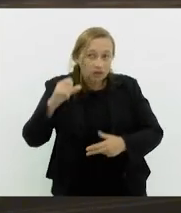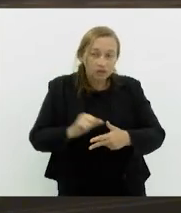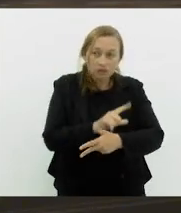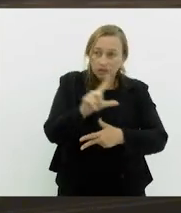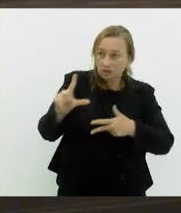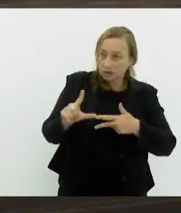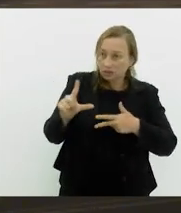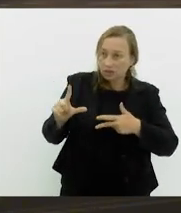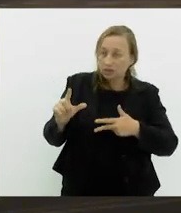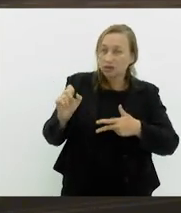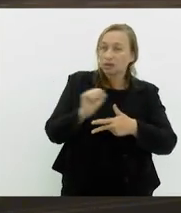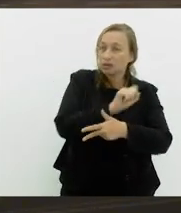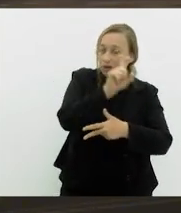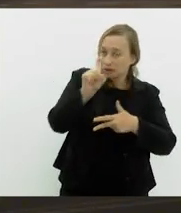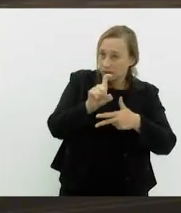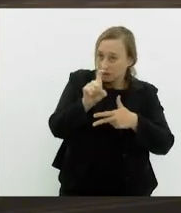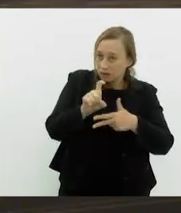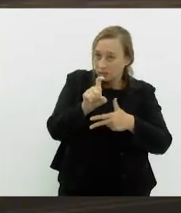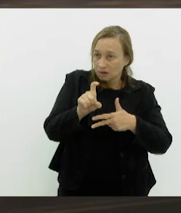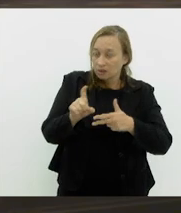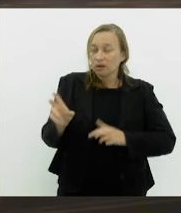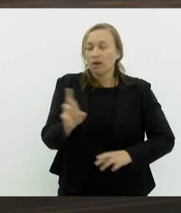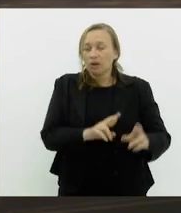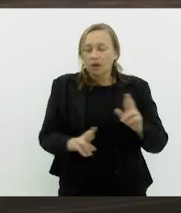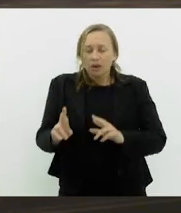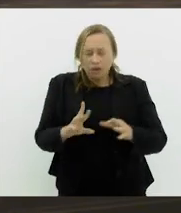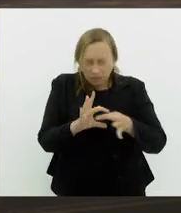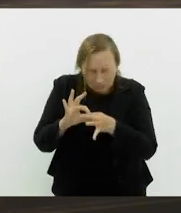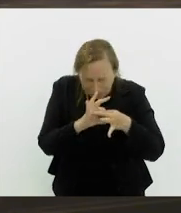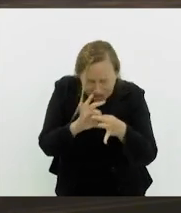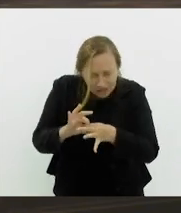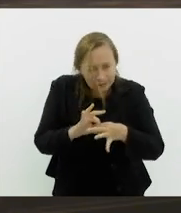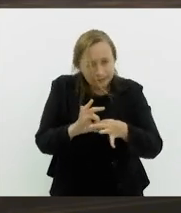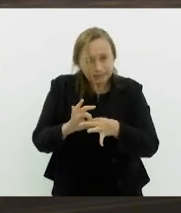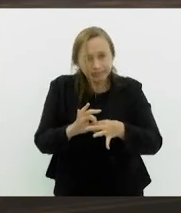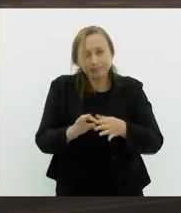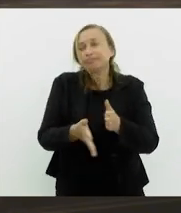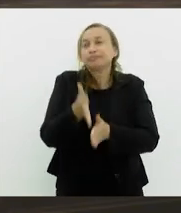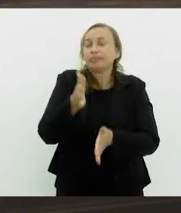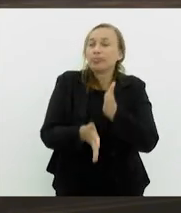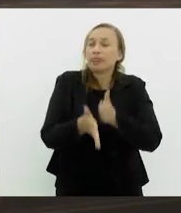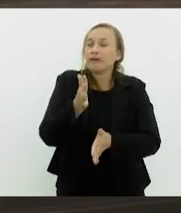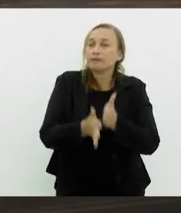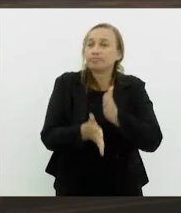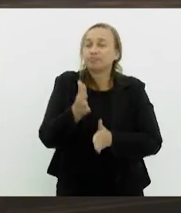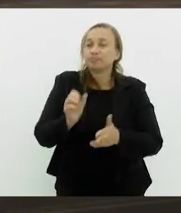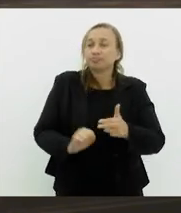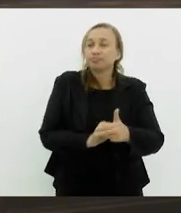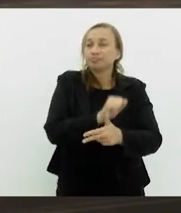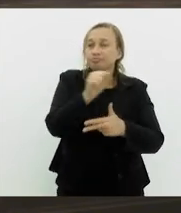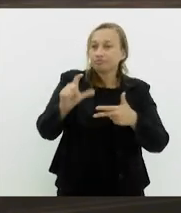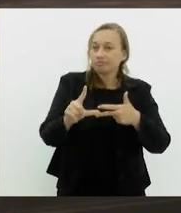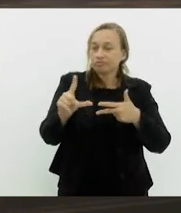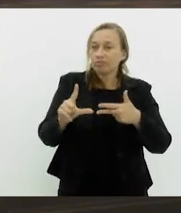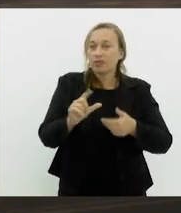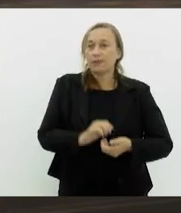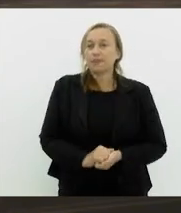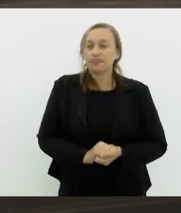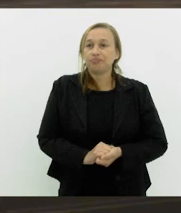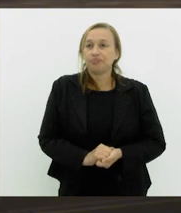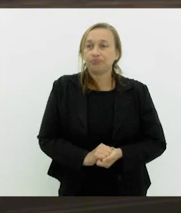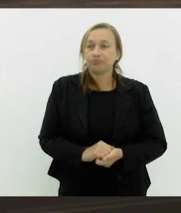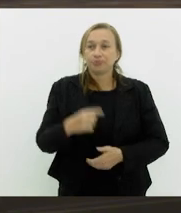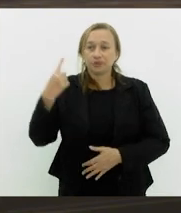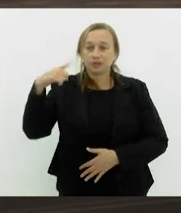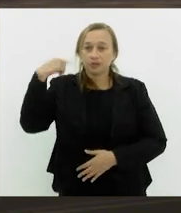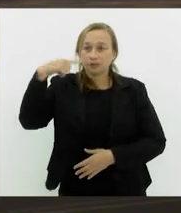Executivo, que se relaciona harmonicamente, mas também conflita com o Poder Legislativo, com uma advocacia